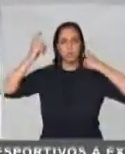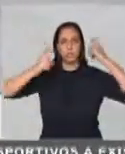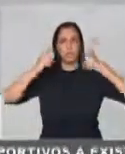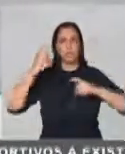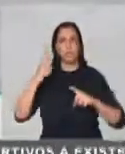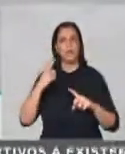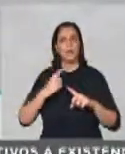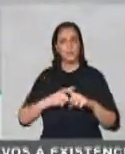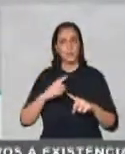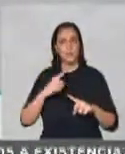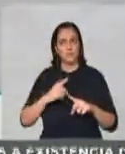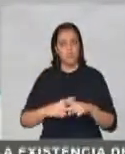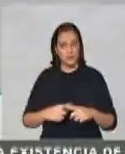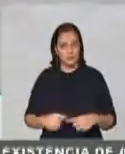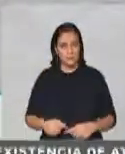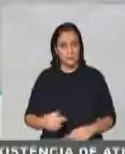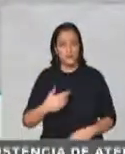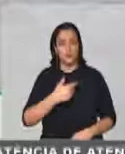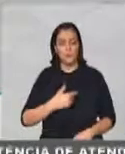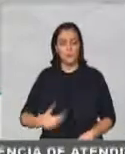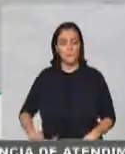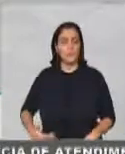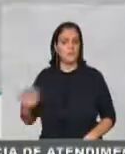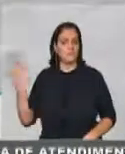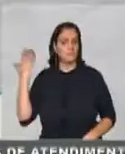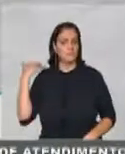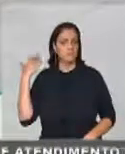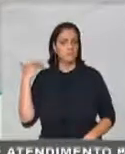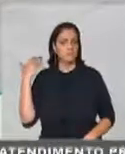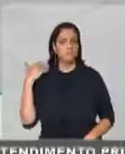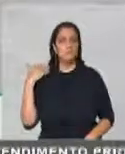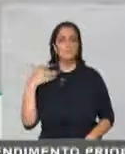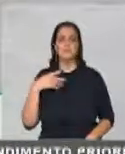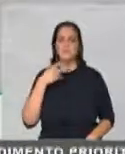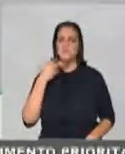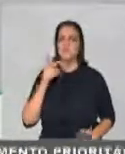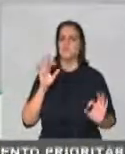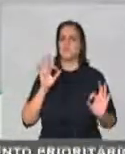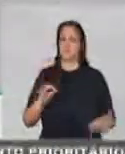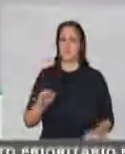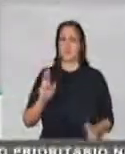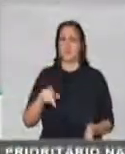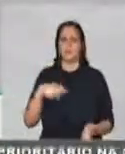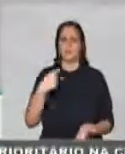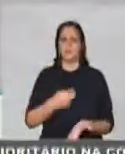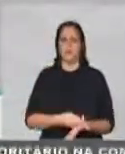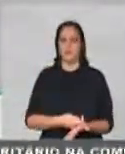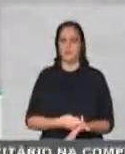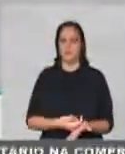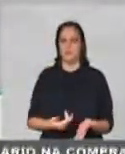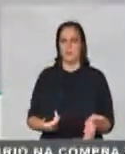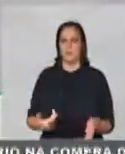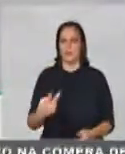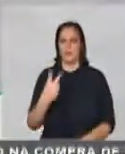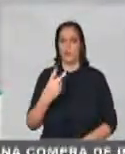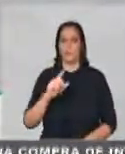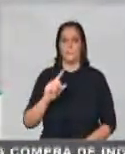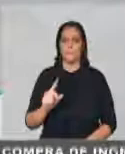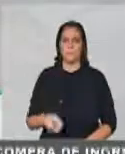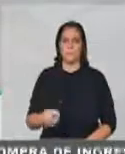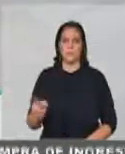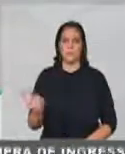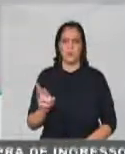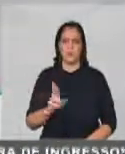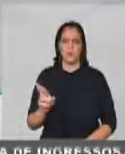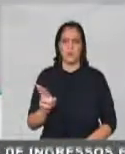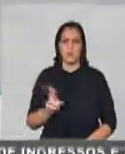o governo havia garantido até agora há pouco apenas o pagamento de R$ 2.000 para todos os